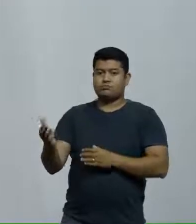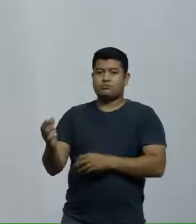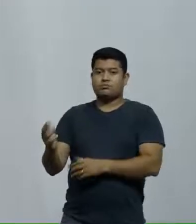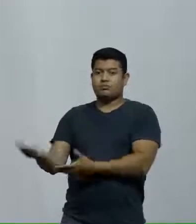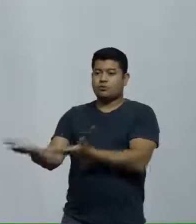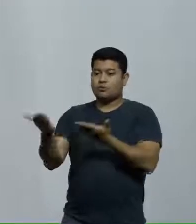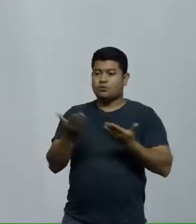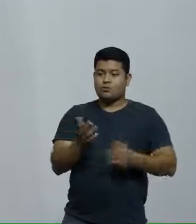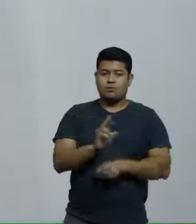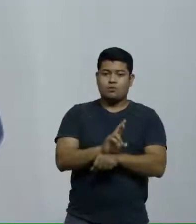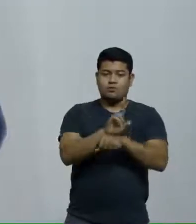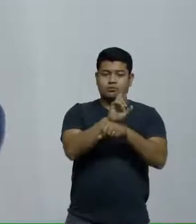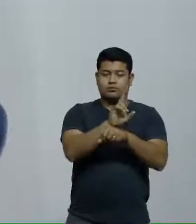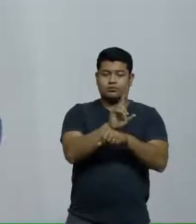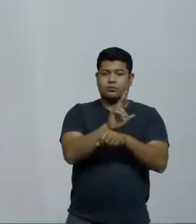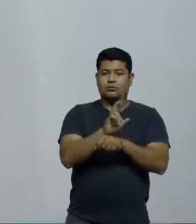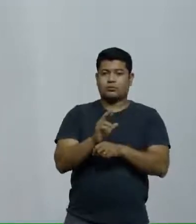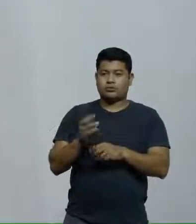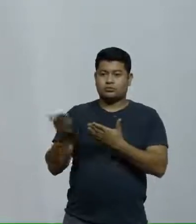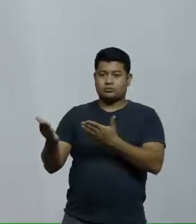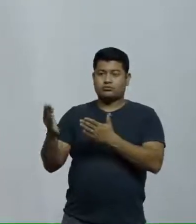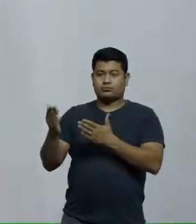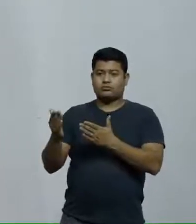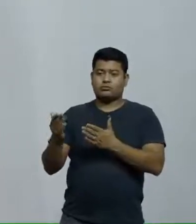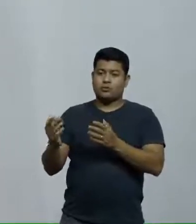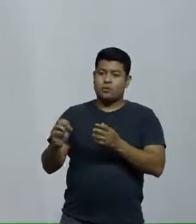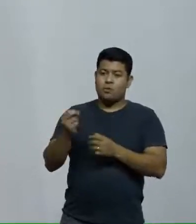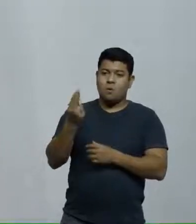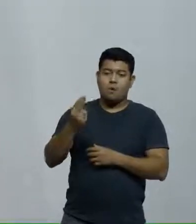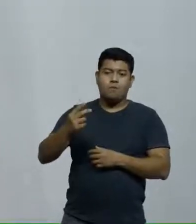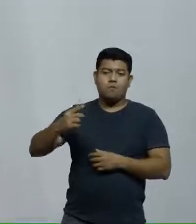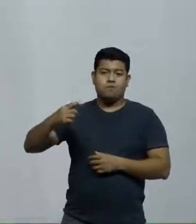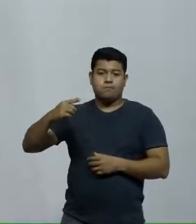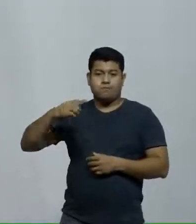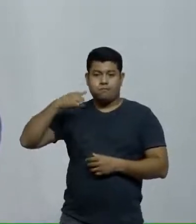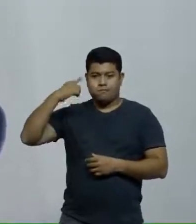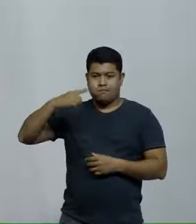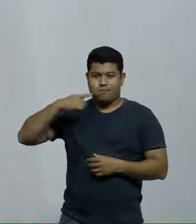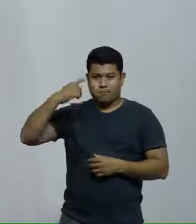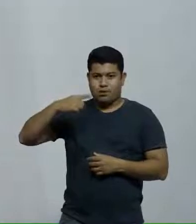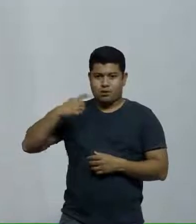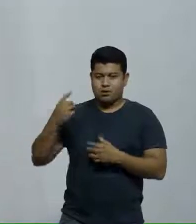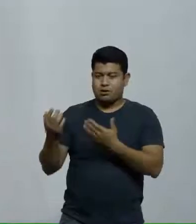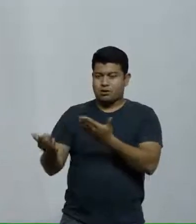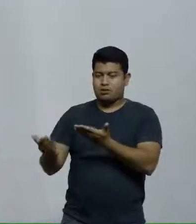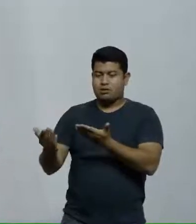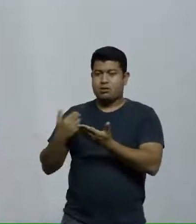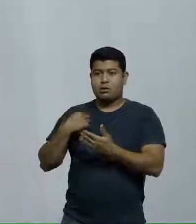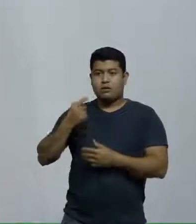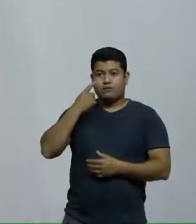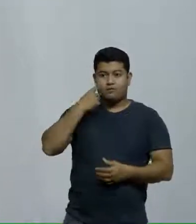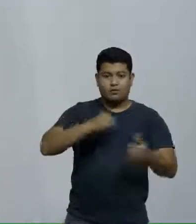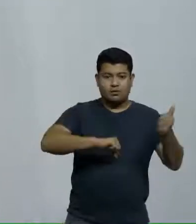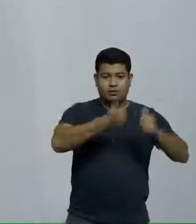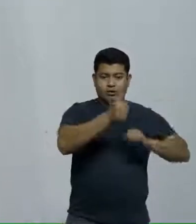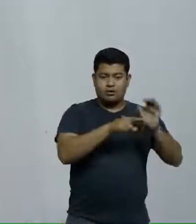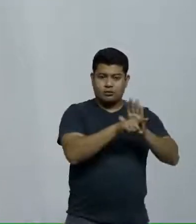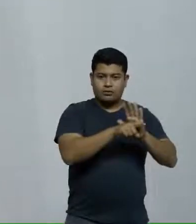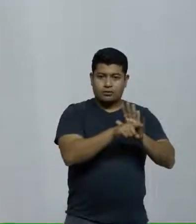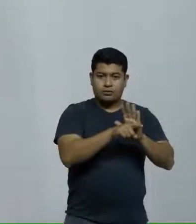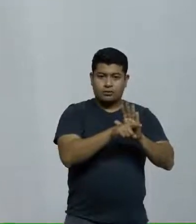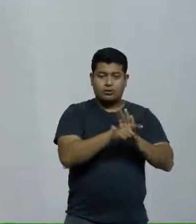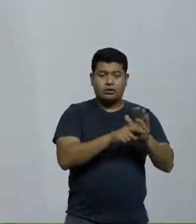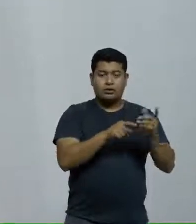nos acompanhe durante a nosso laudo, a nossa análise em laboratório, e realmente, sendo